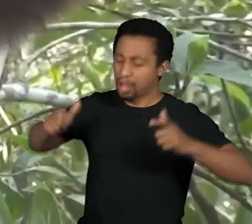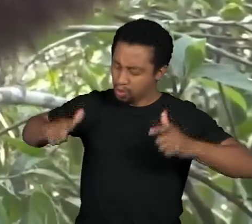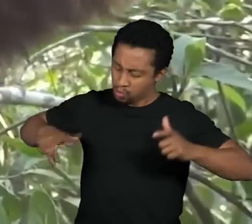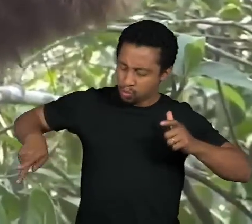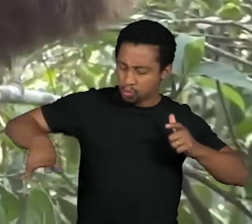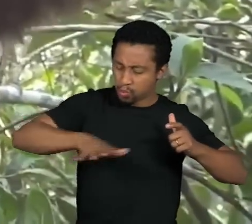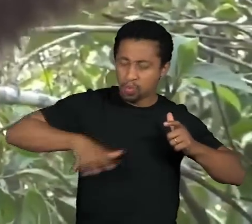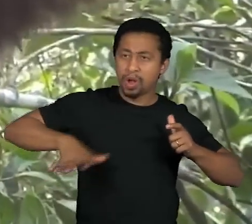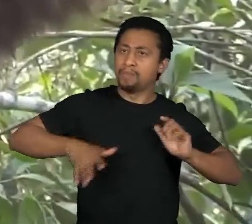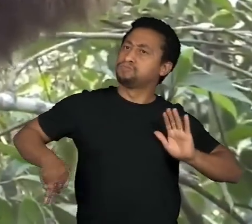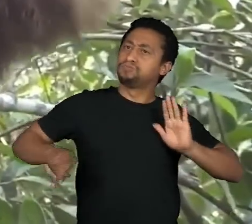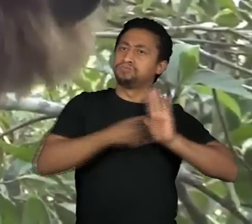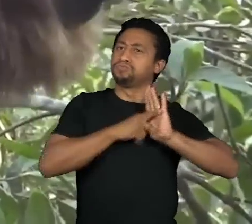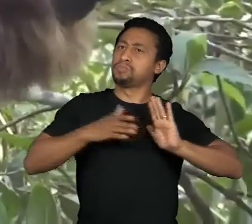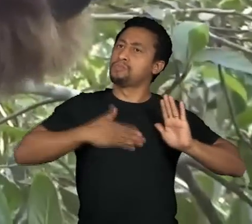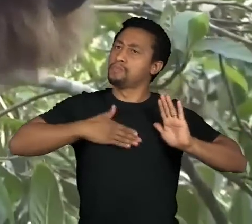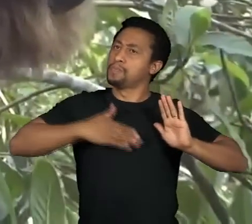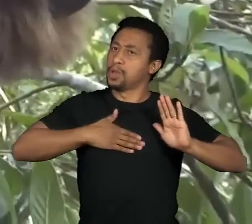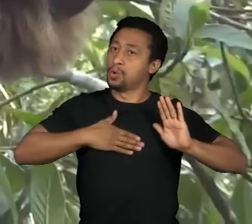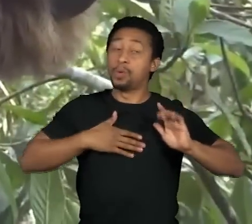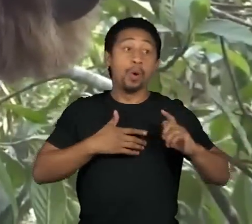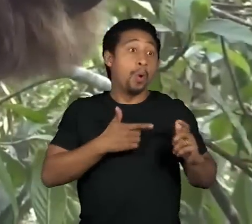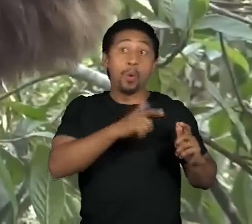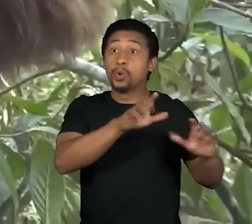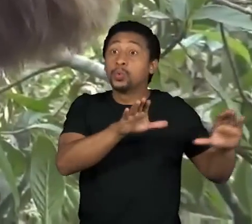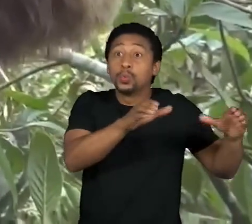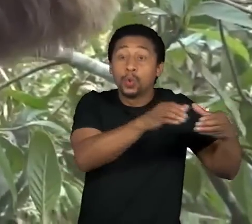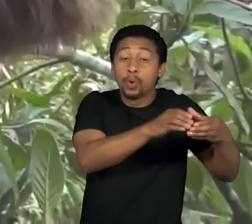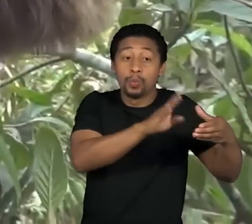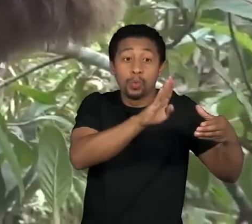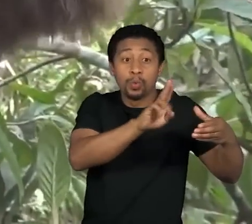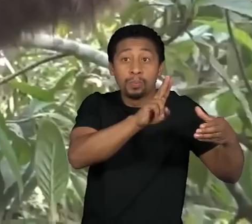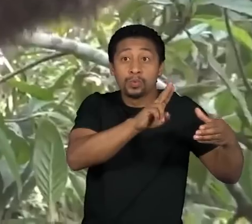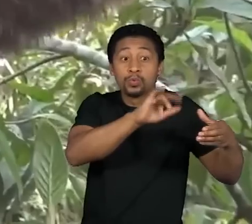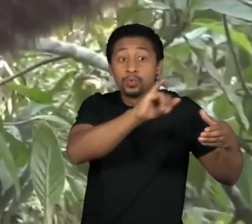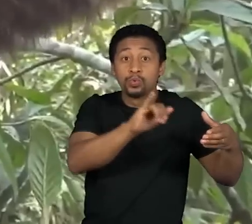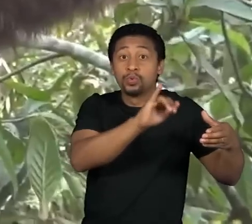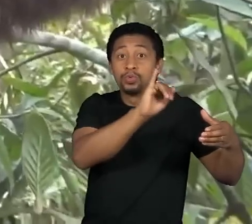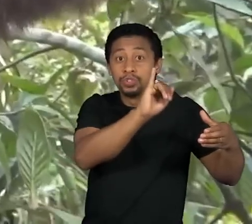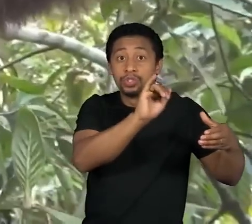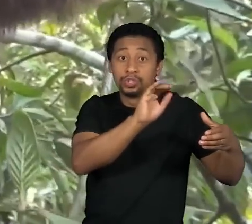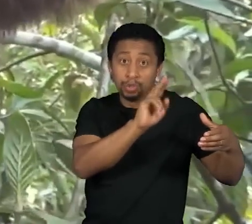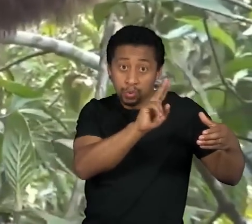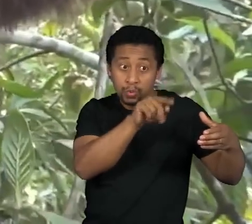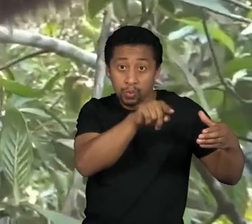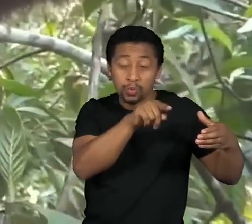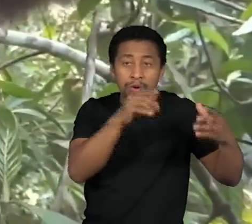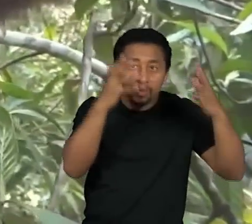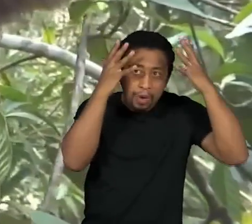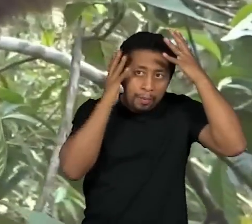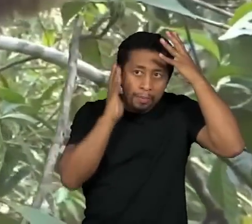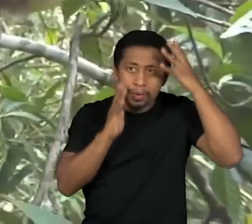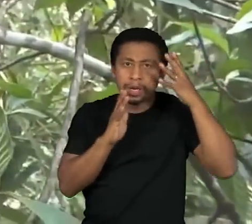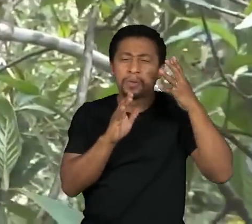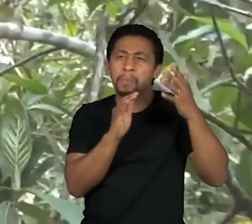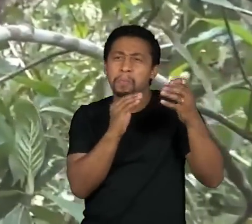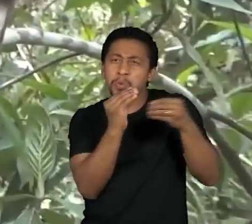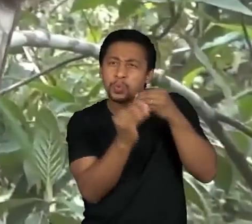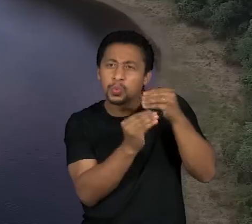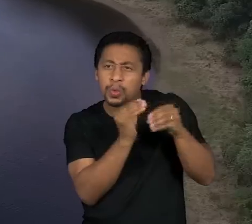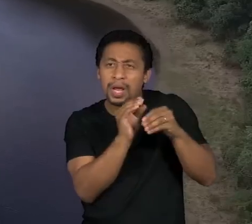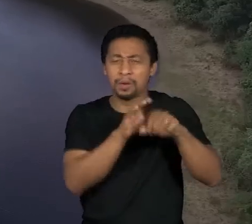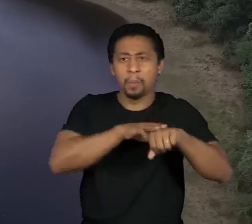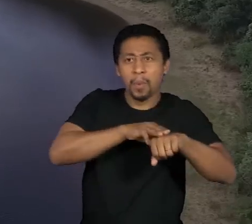E vem novidade por aí. Um grupo de bugios ruivos brasileiros está sendo cogitado para uma viagem